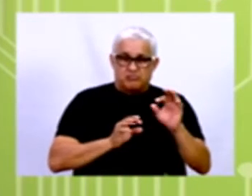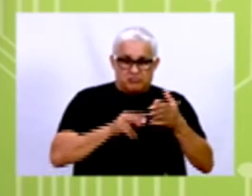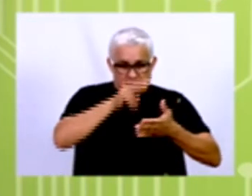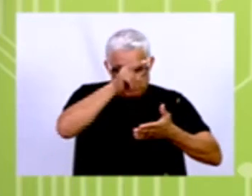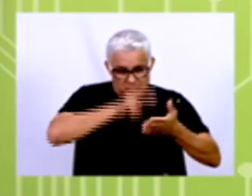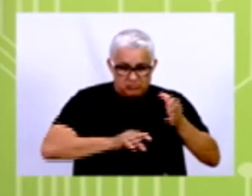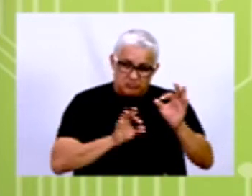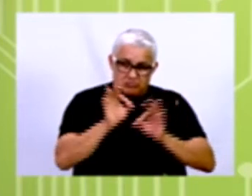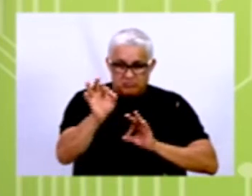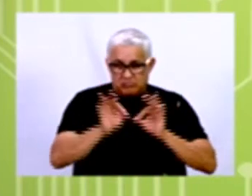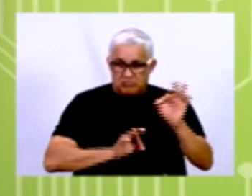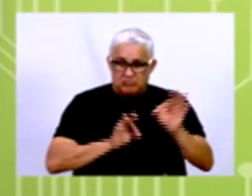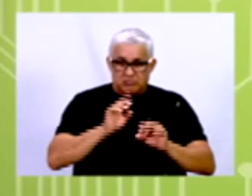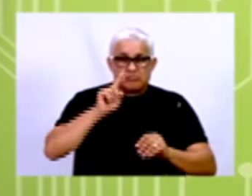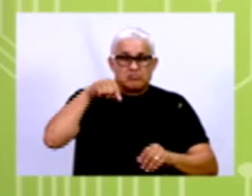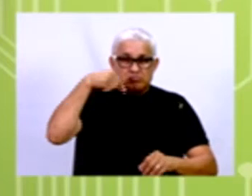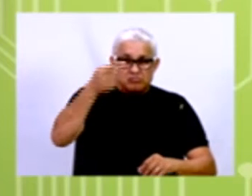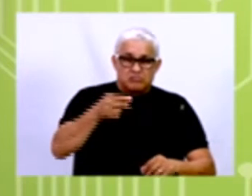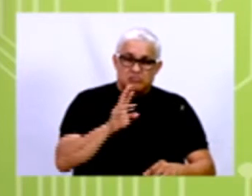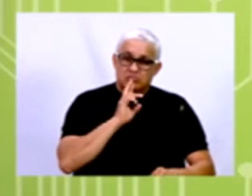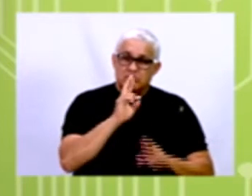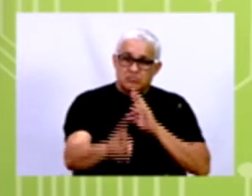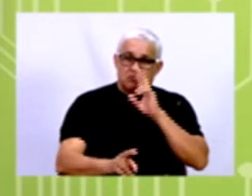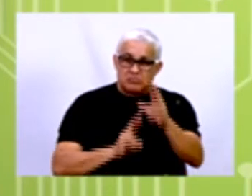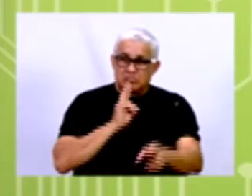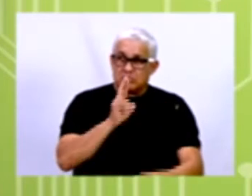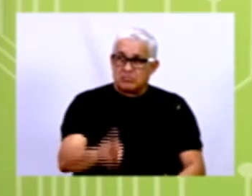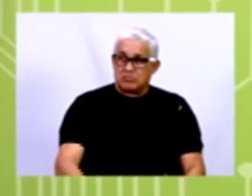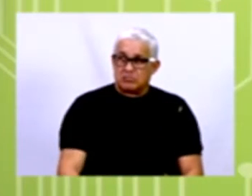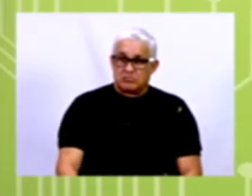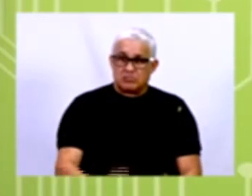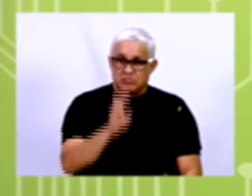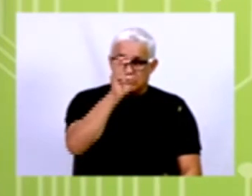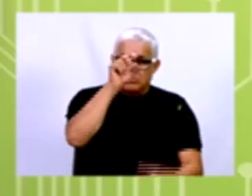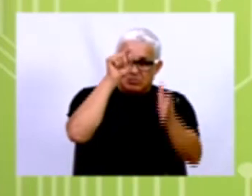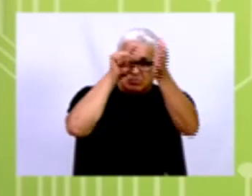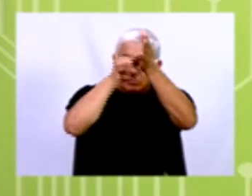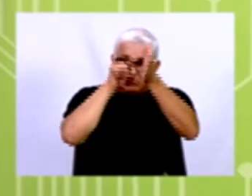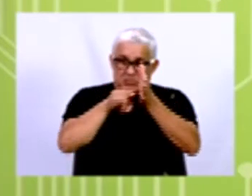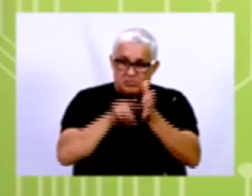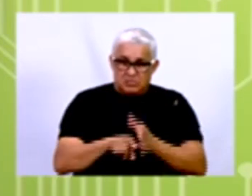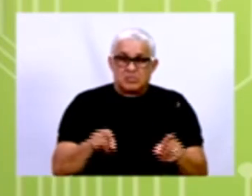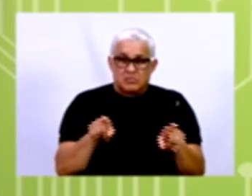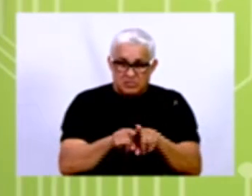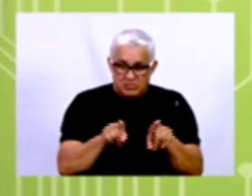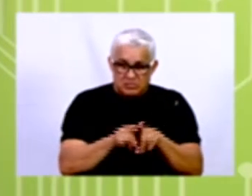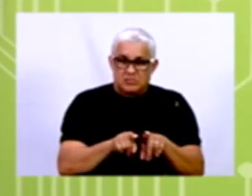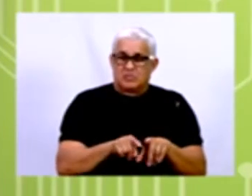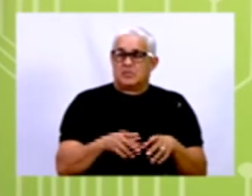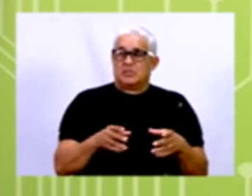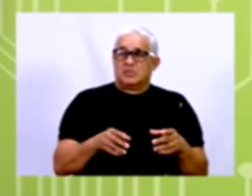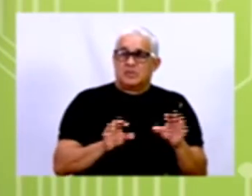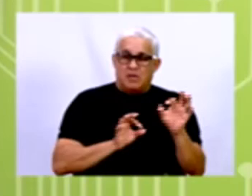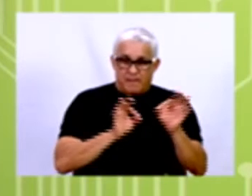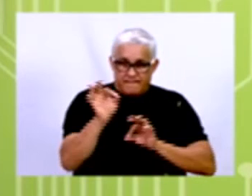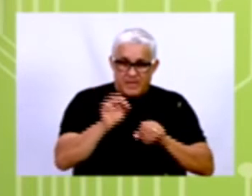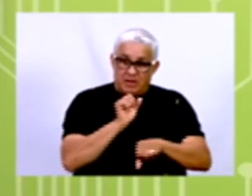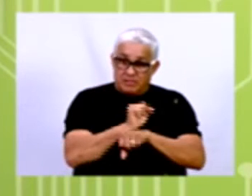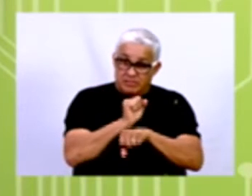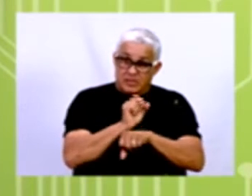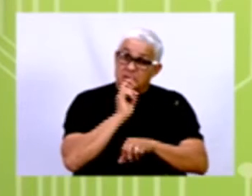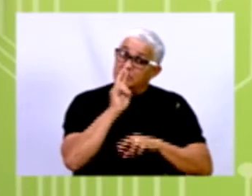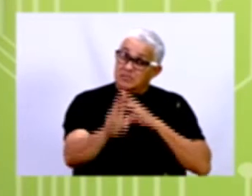esse texto e em seguida respondam as 5 questões que nós preparamos também com muito carinho e esperamos que